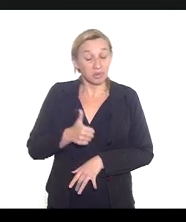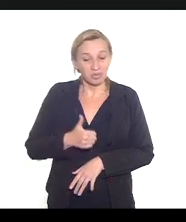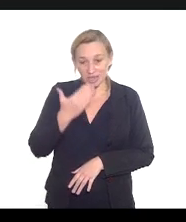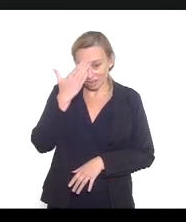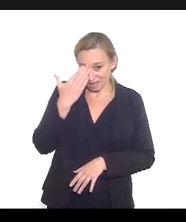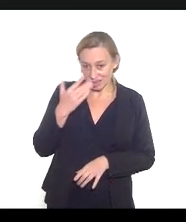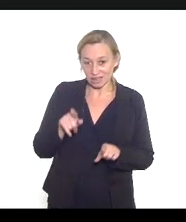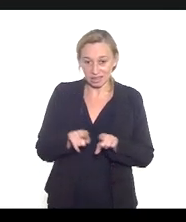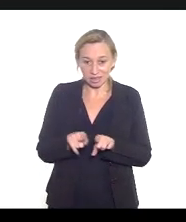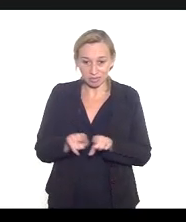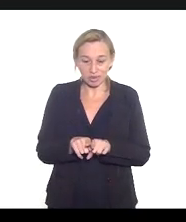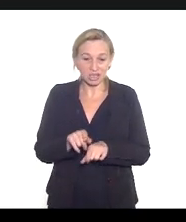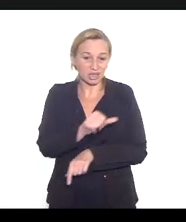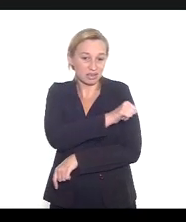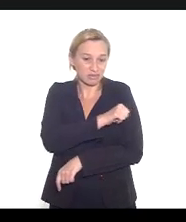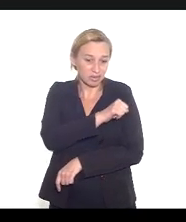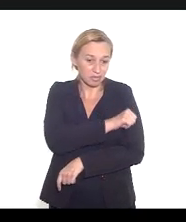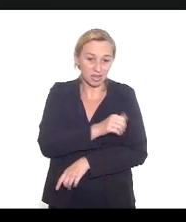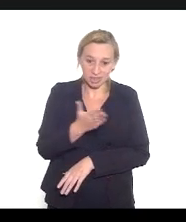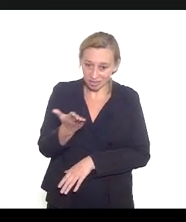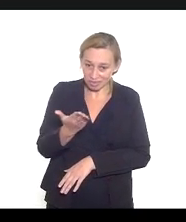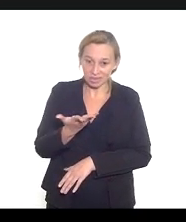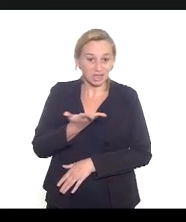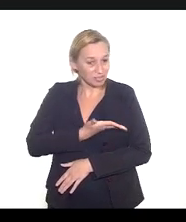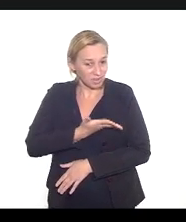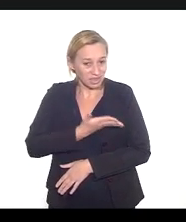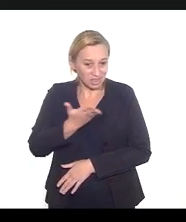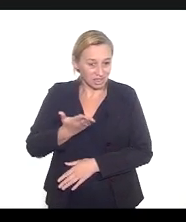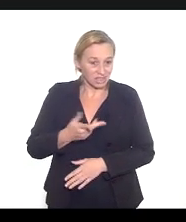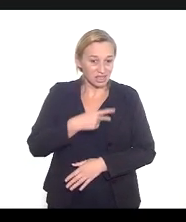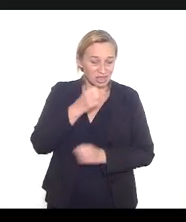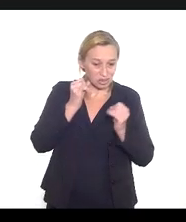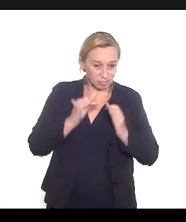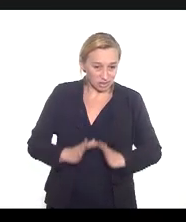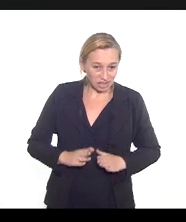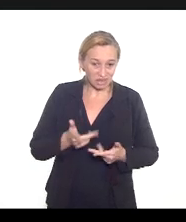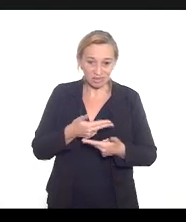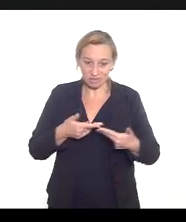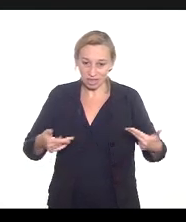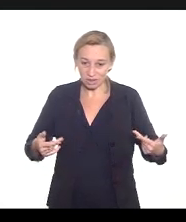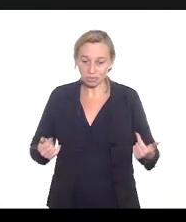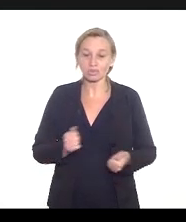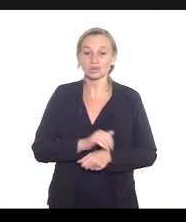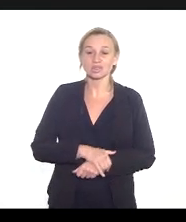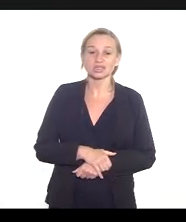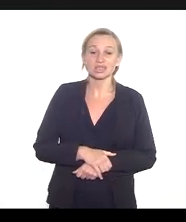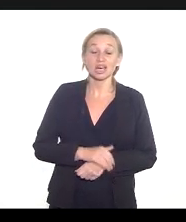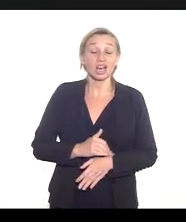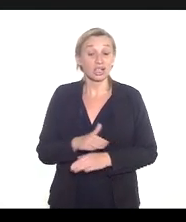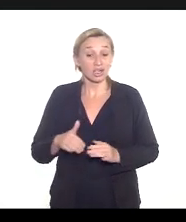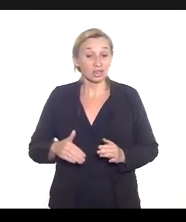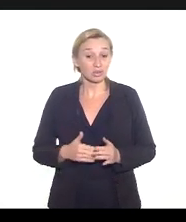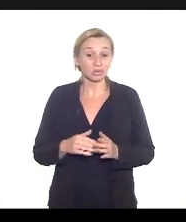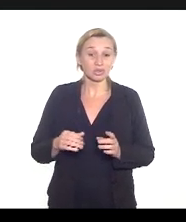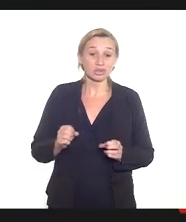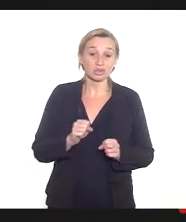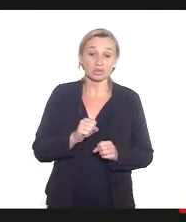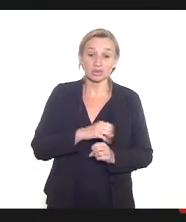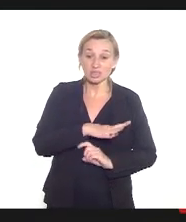agradecer também a enfermeira colega tá aqui esclarecendo tanta gente e a toda a sociedade